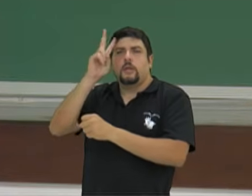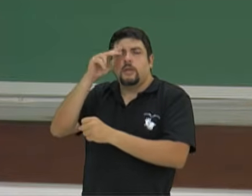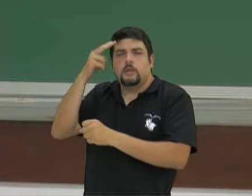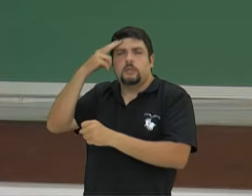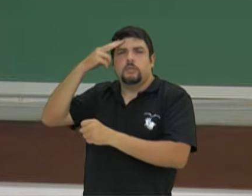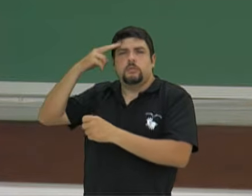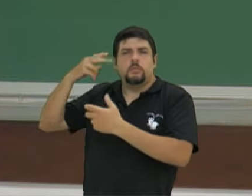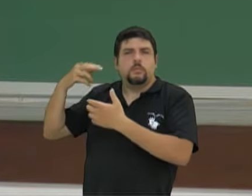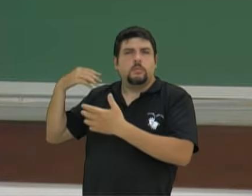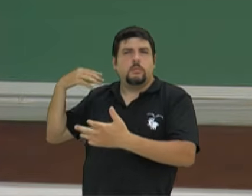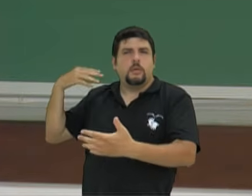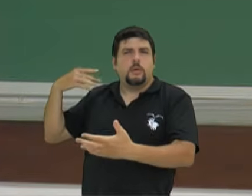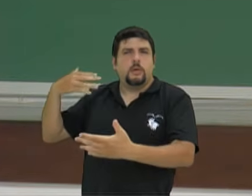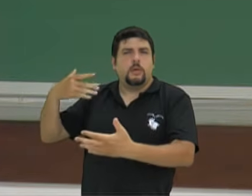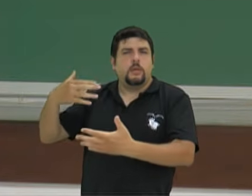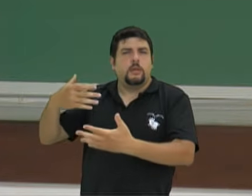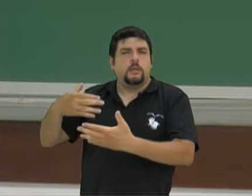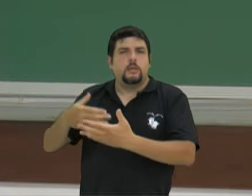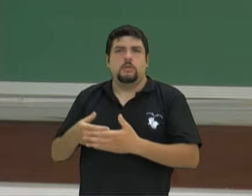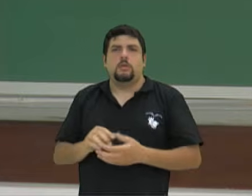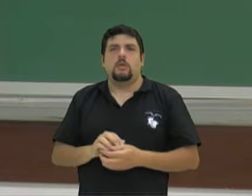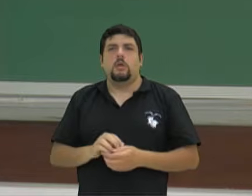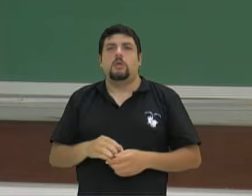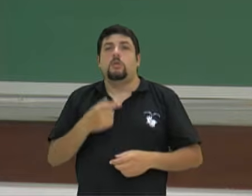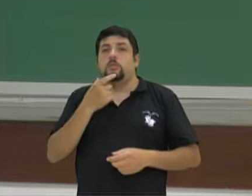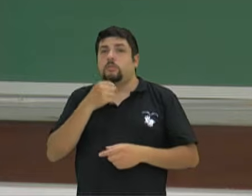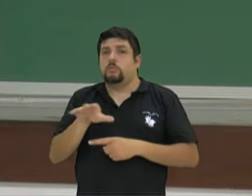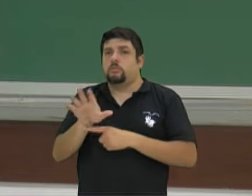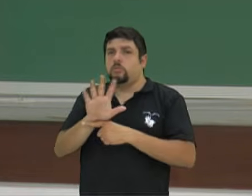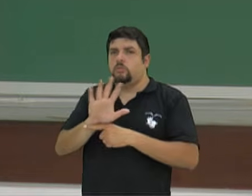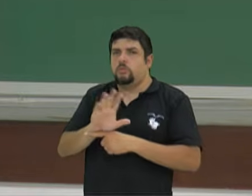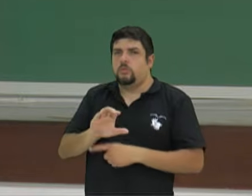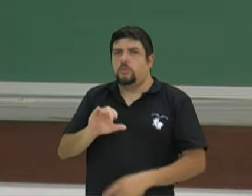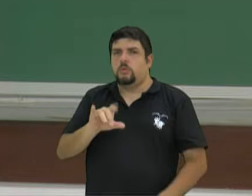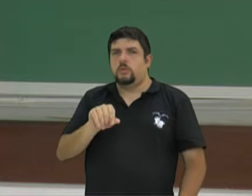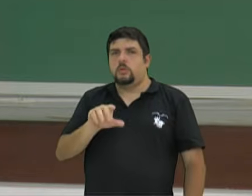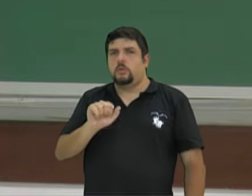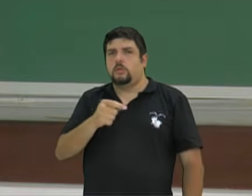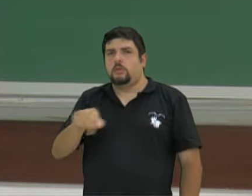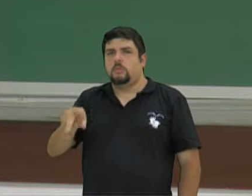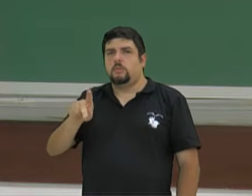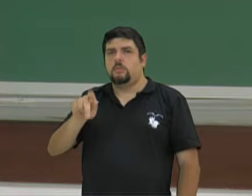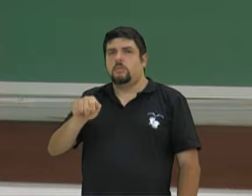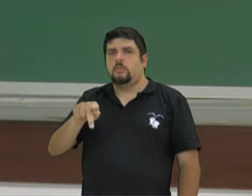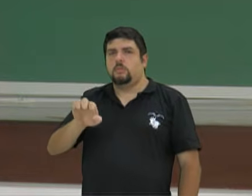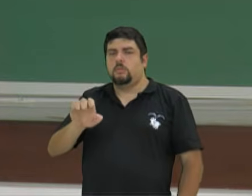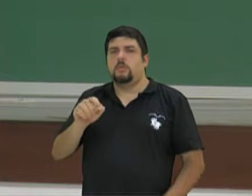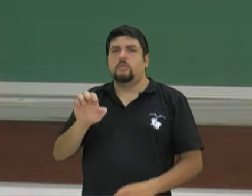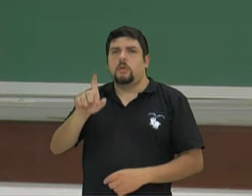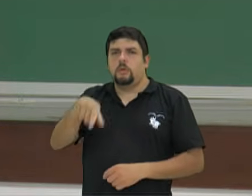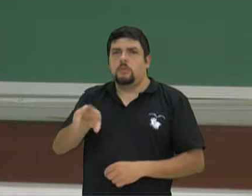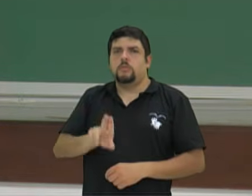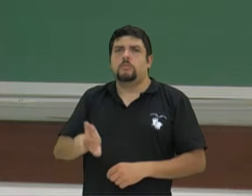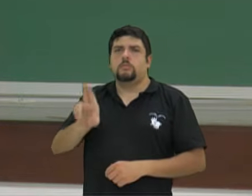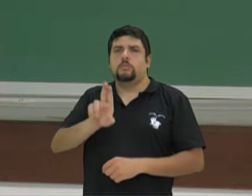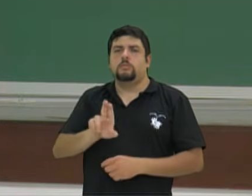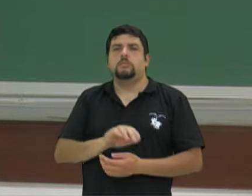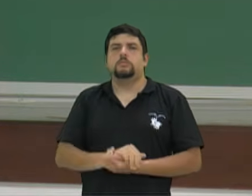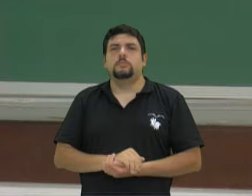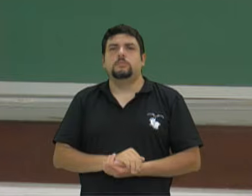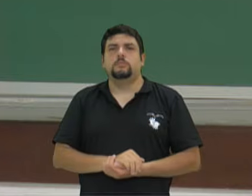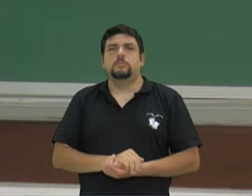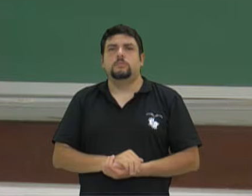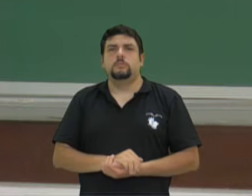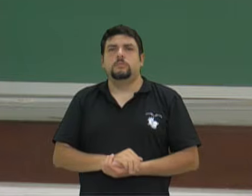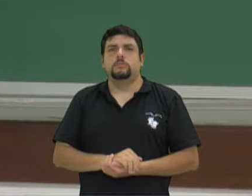Isso o cinema moderno vai trazer, e o Cidadão Kane é o maior exemplo disso, do início desse sistema, tá, pessoal? Aí